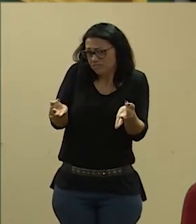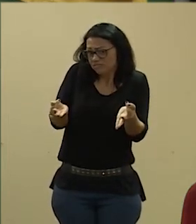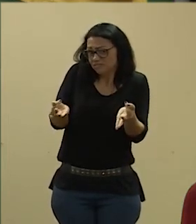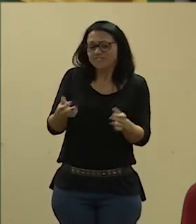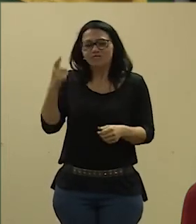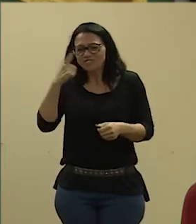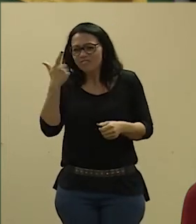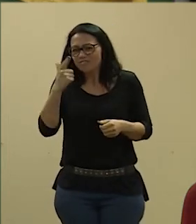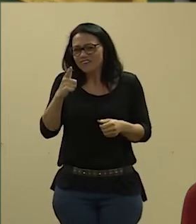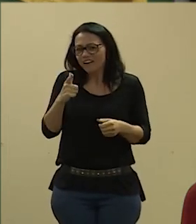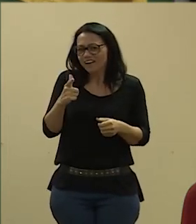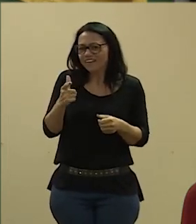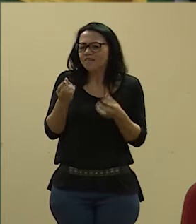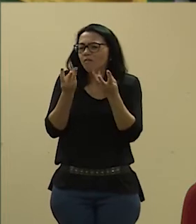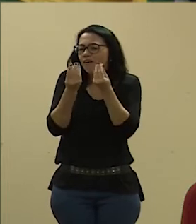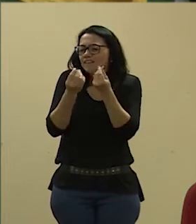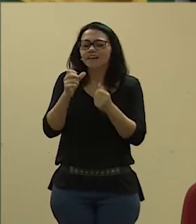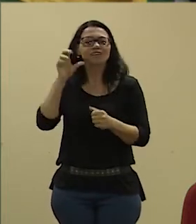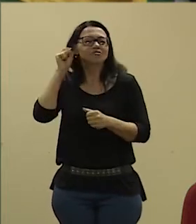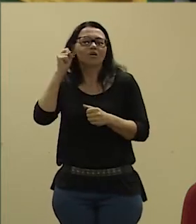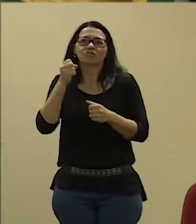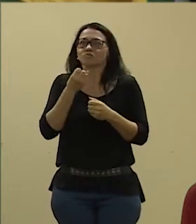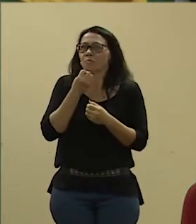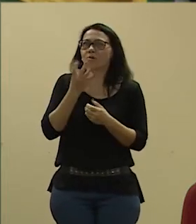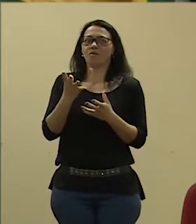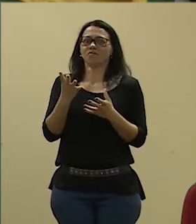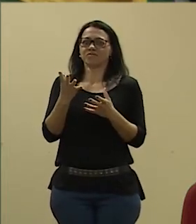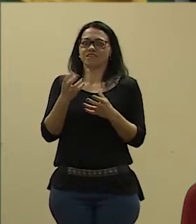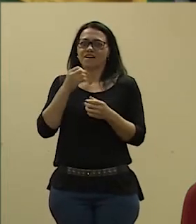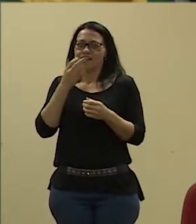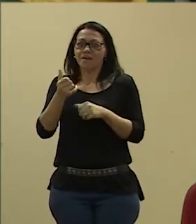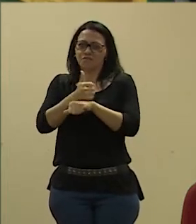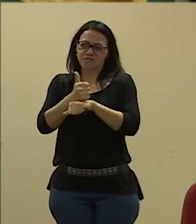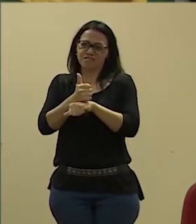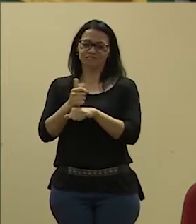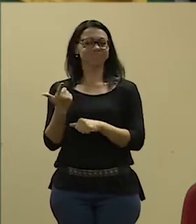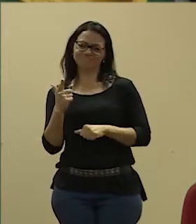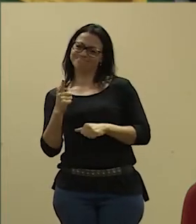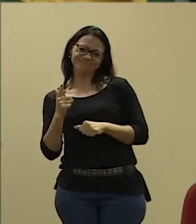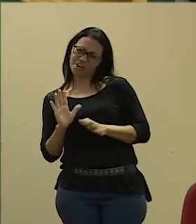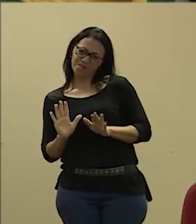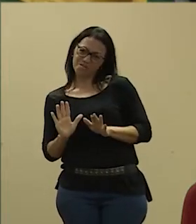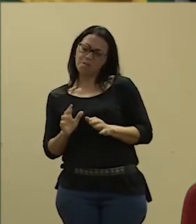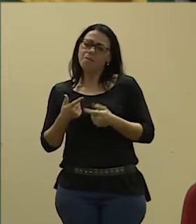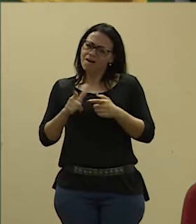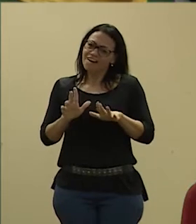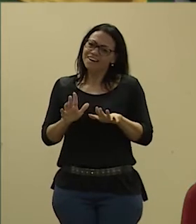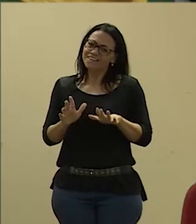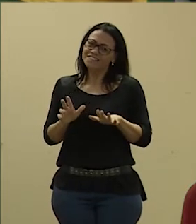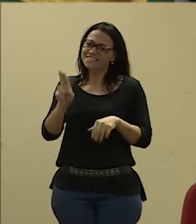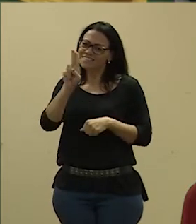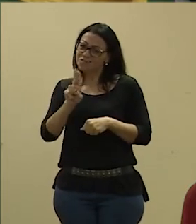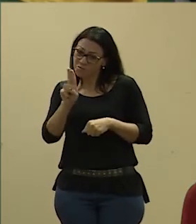é uma qualidade boa a de áudio vai ficar lindo maravilhoso profissional não como microfone profissional mas vai ficar um som límpido vai ficar um som